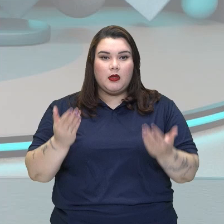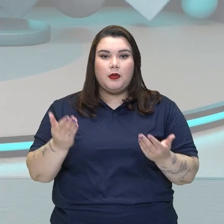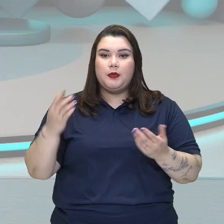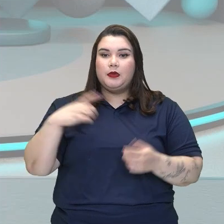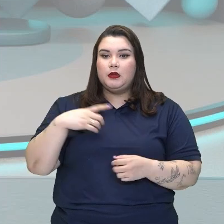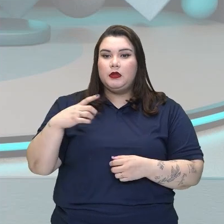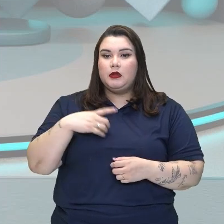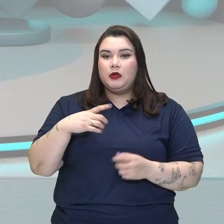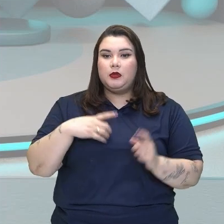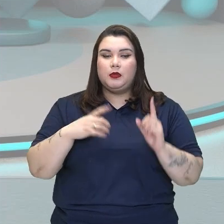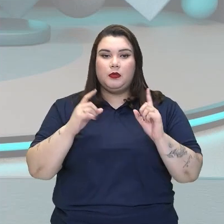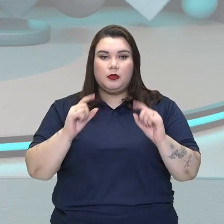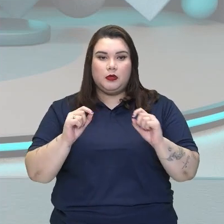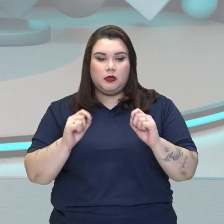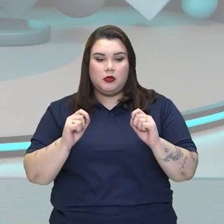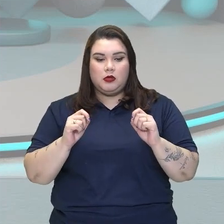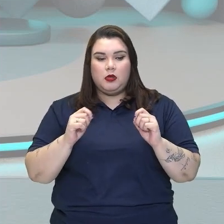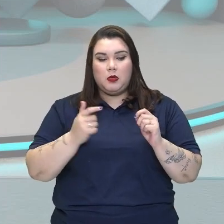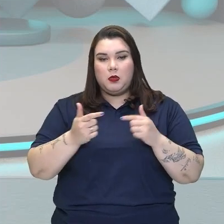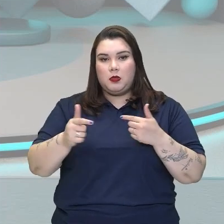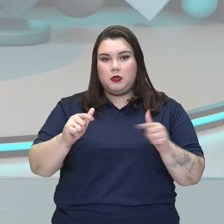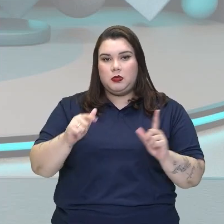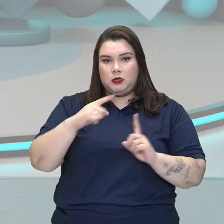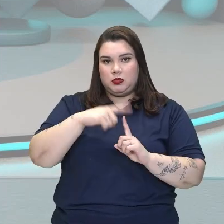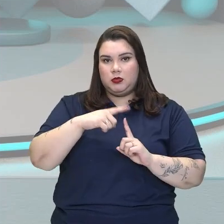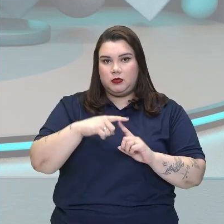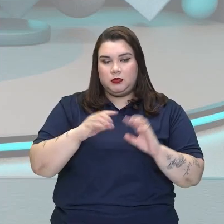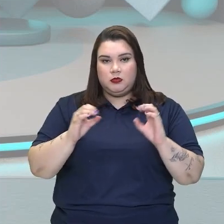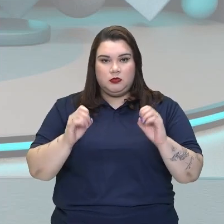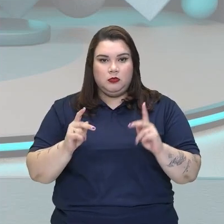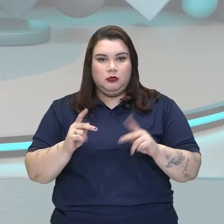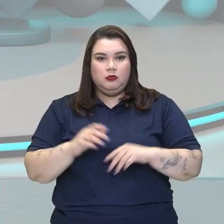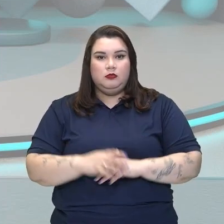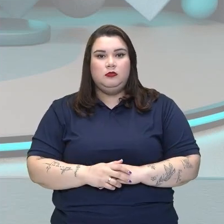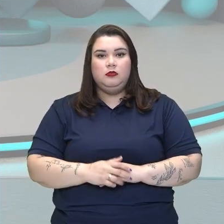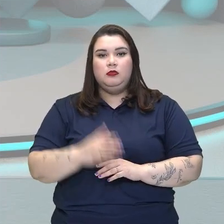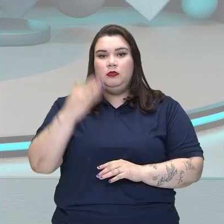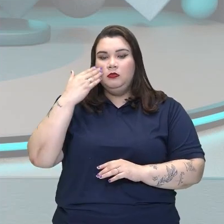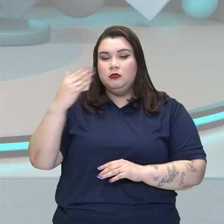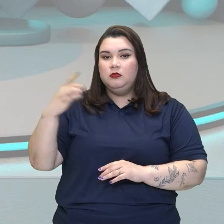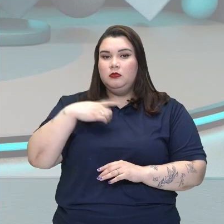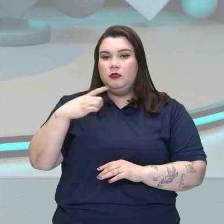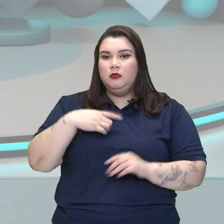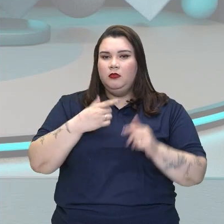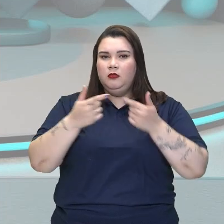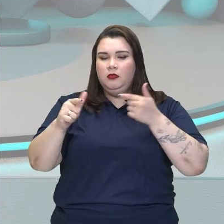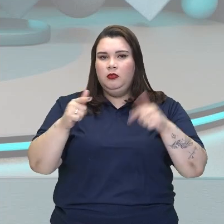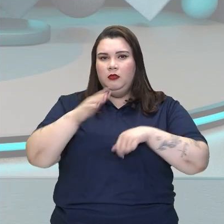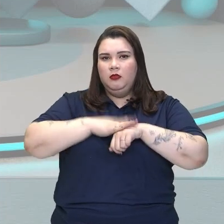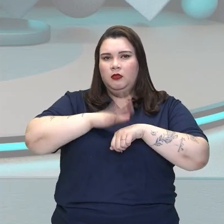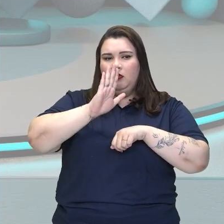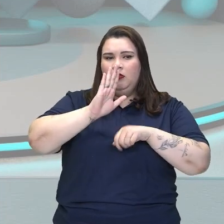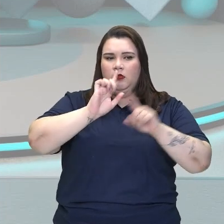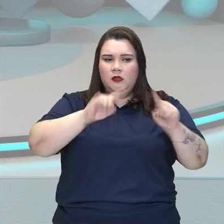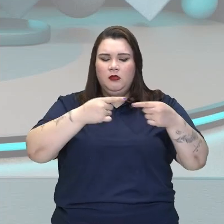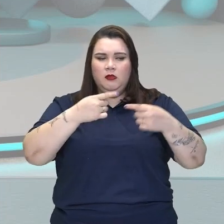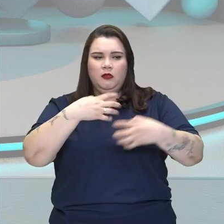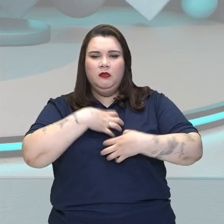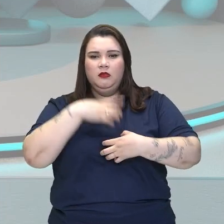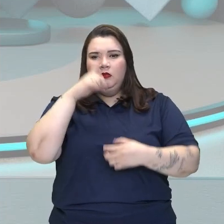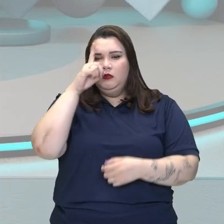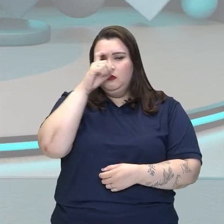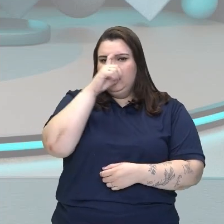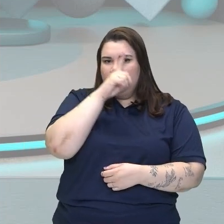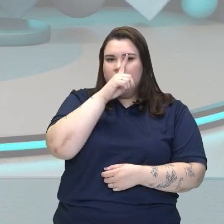existem algumas modalidades, tá bom? Algumas são mais aí, ó, são mais desafiadoras, né?